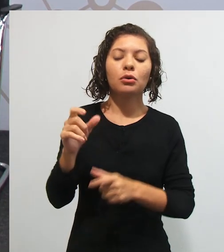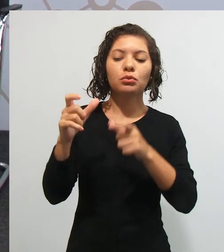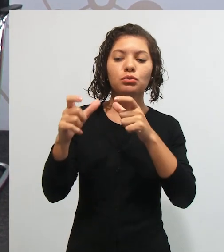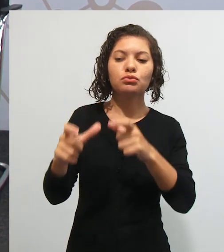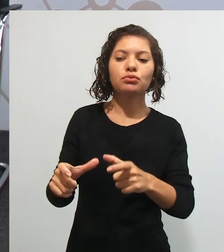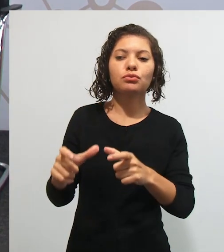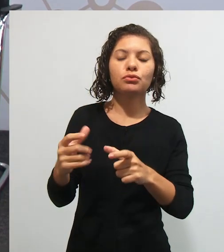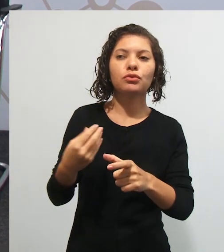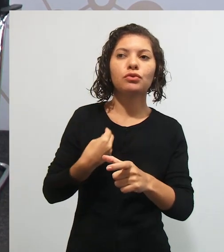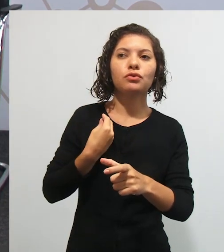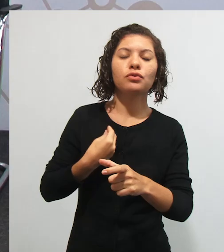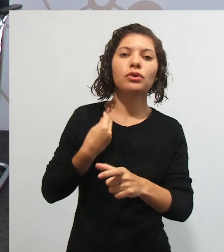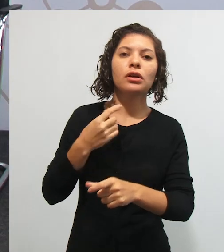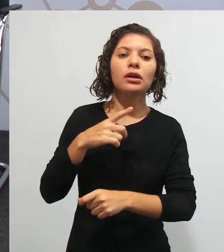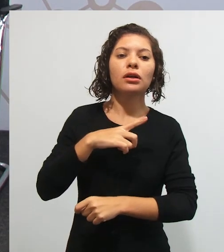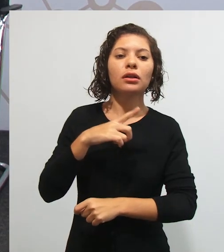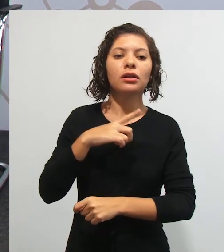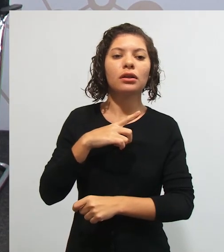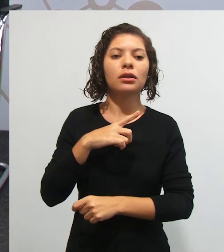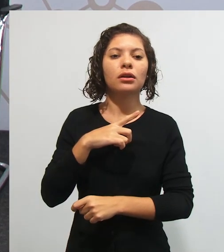está num ambiente